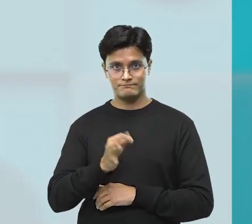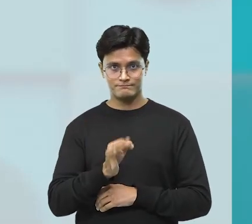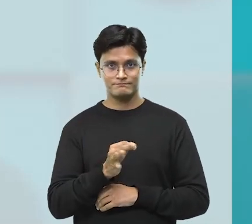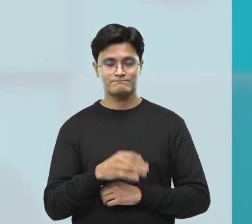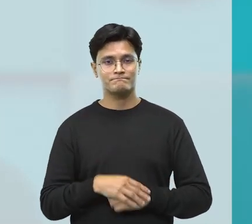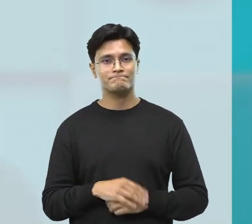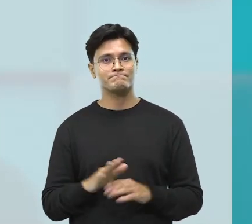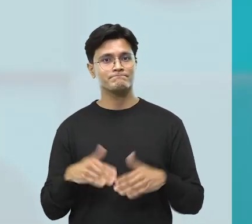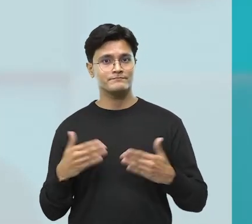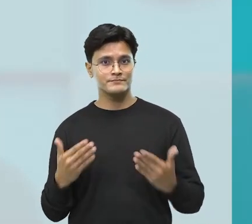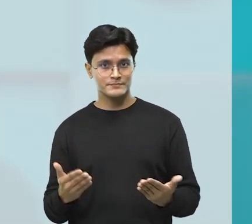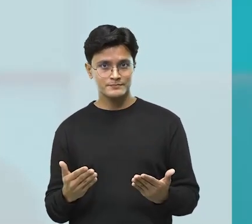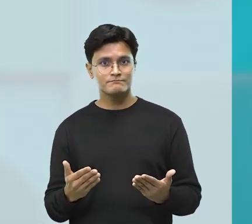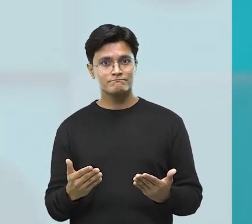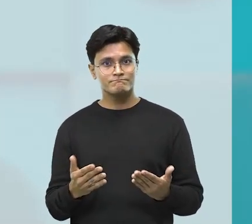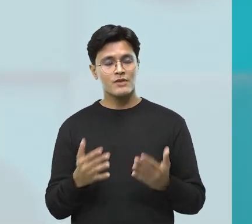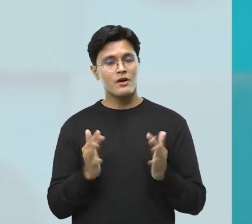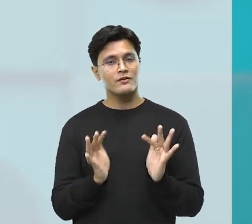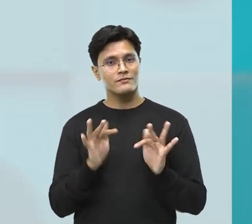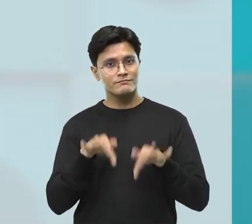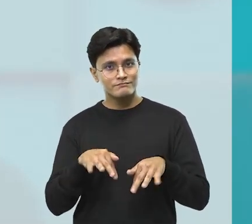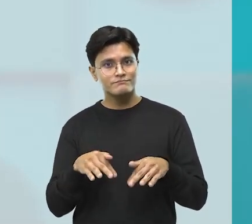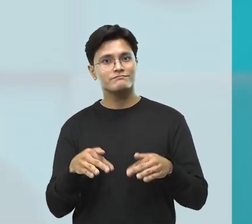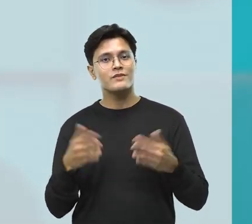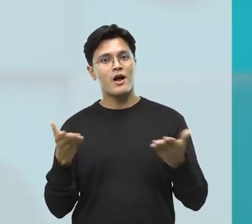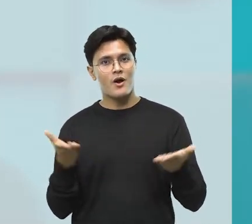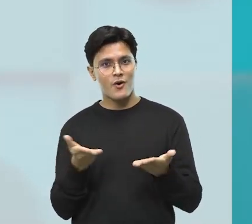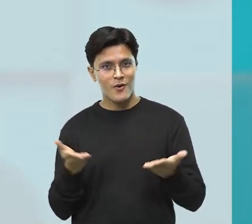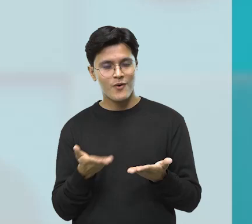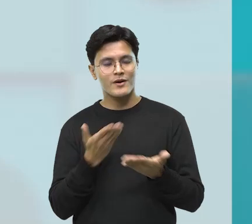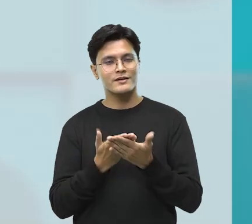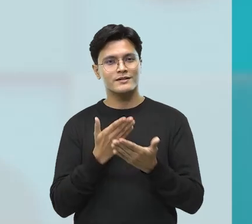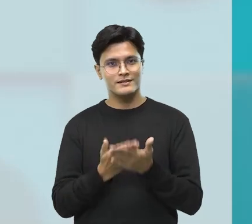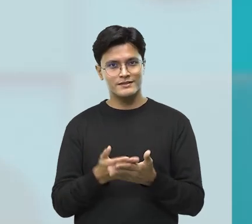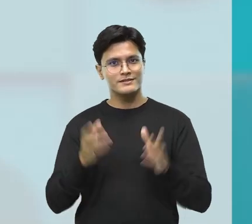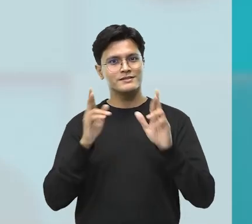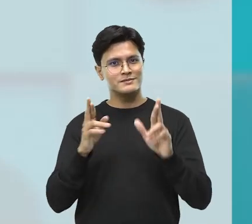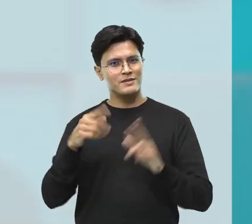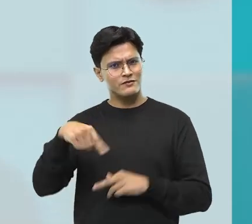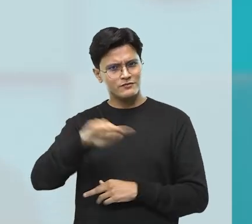isso, pessoal. Nós terminamos nossa aula por aqui. Espero que vocês tenham gostado,